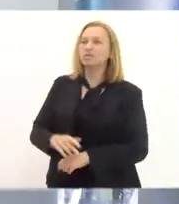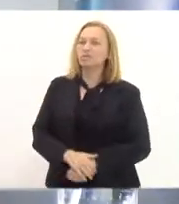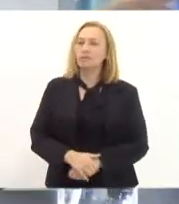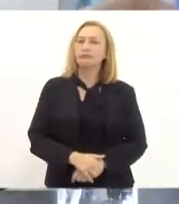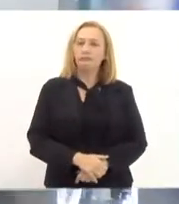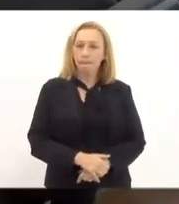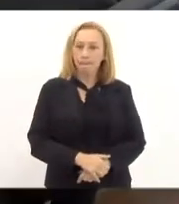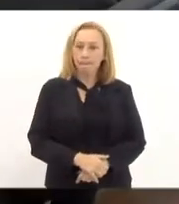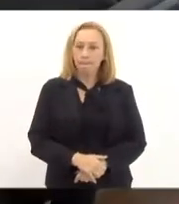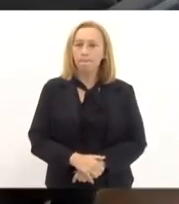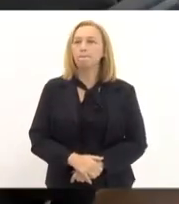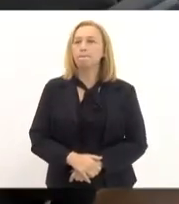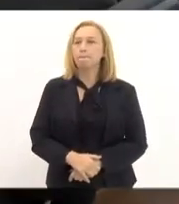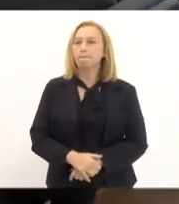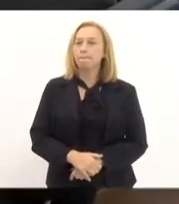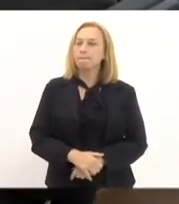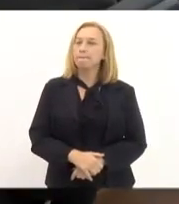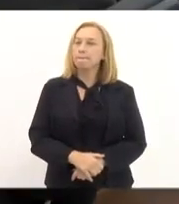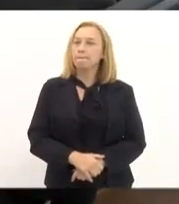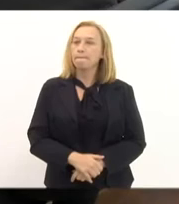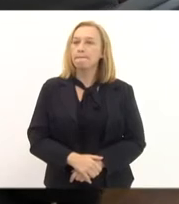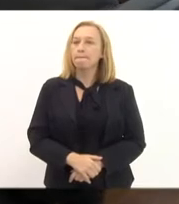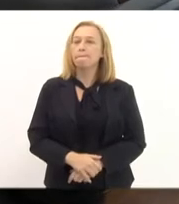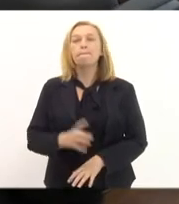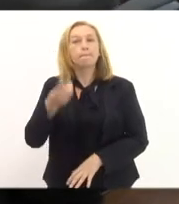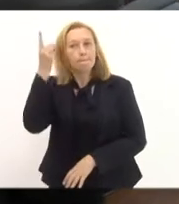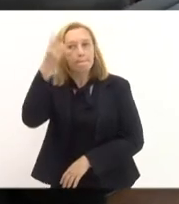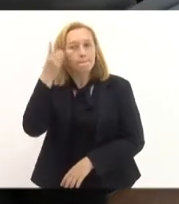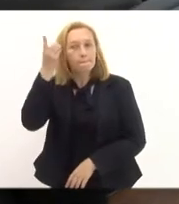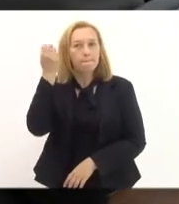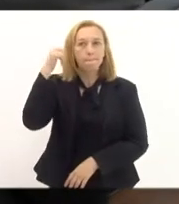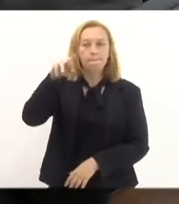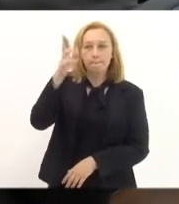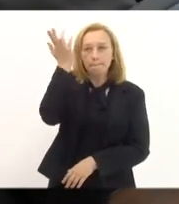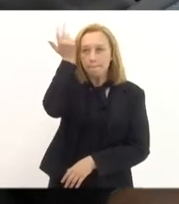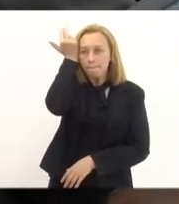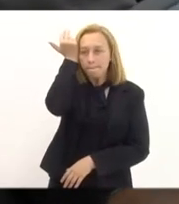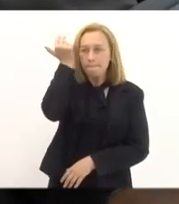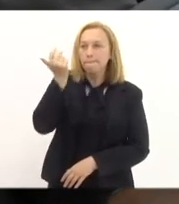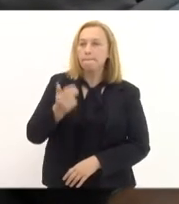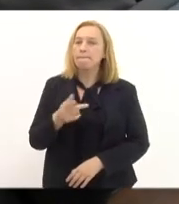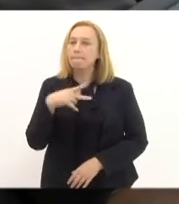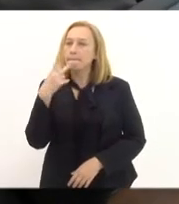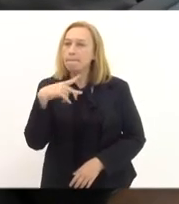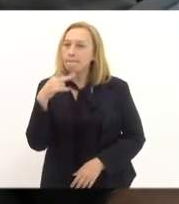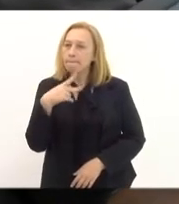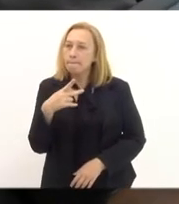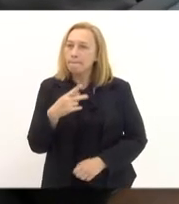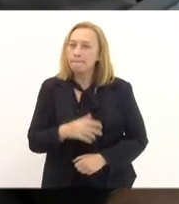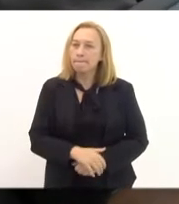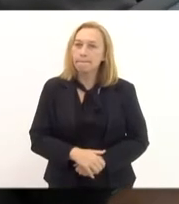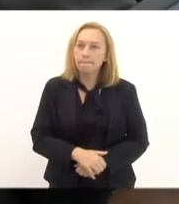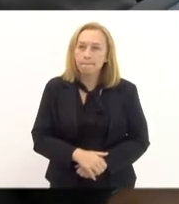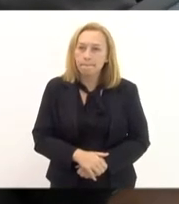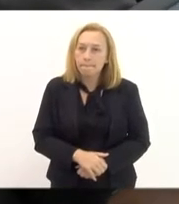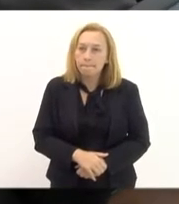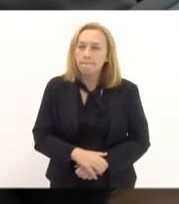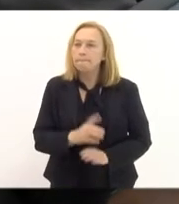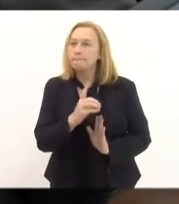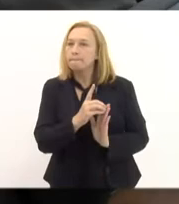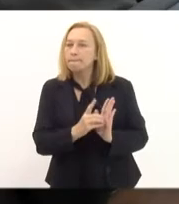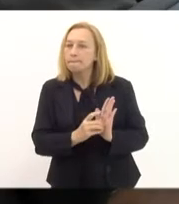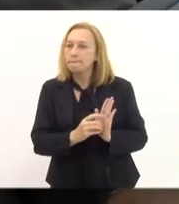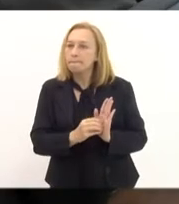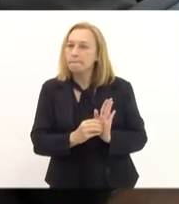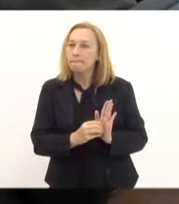na do deputado ele marcou ele é quando ele falou Ofício do